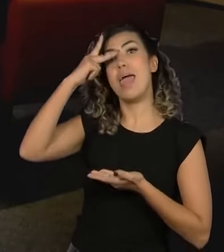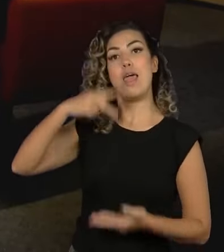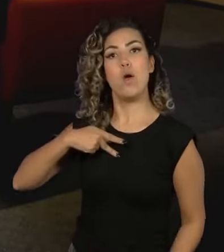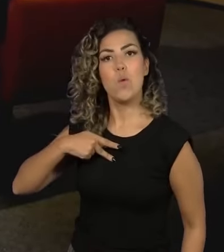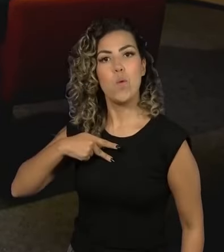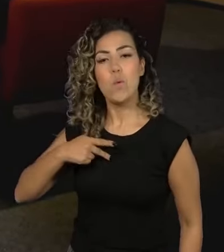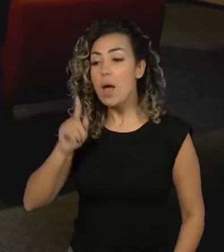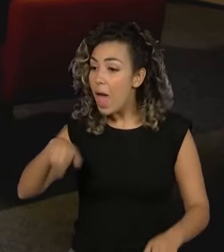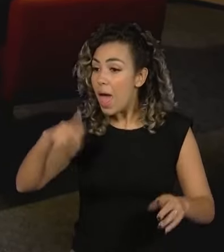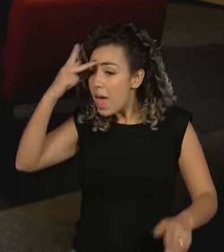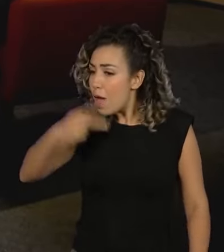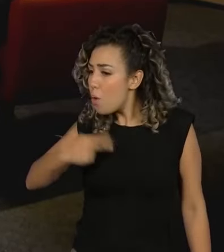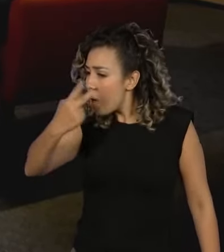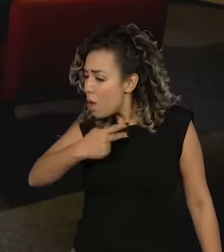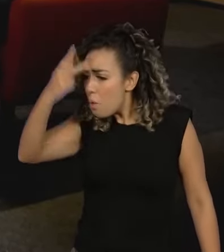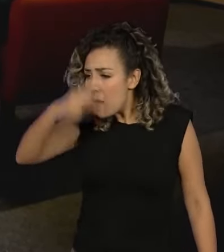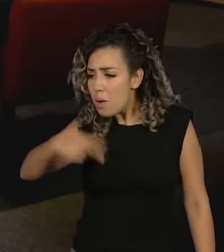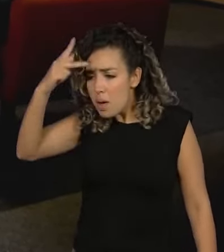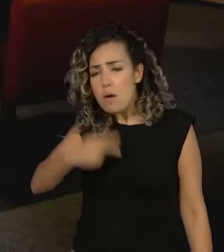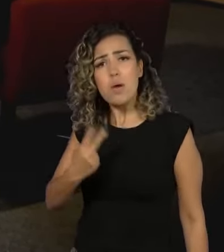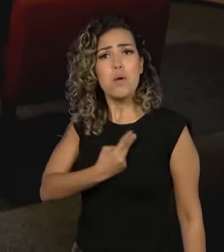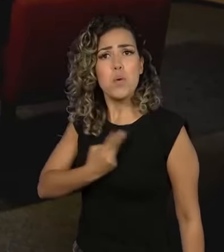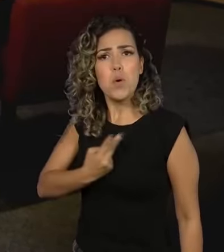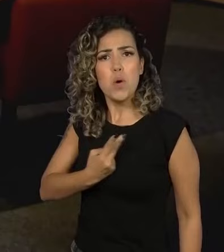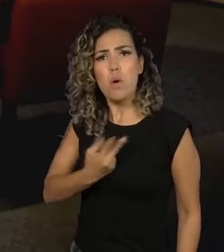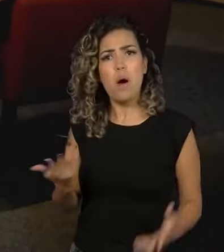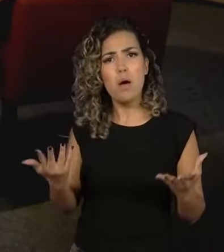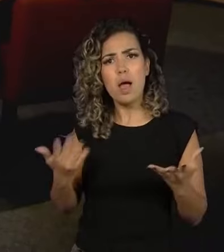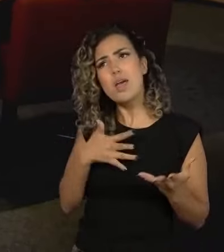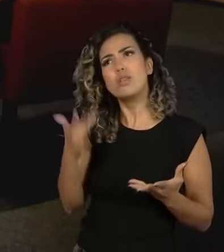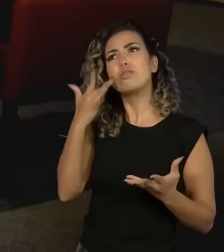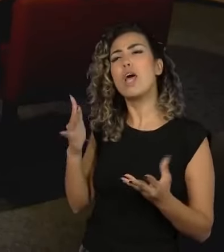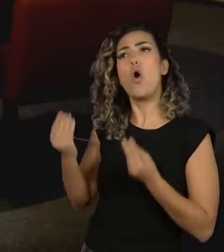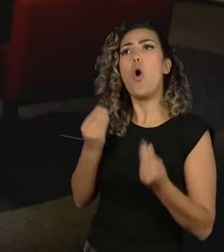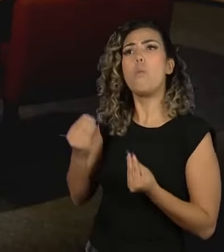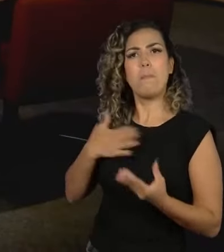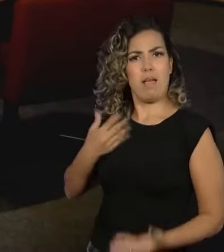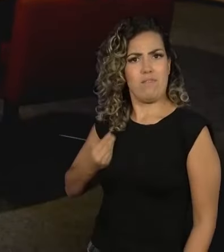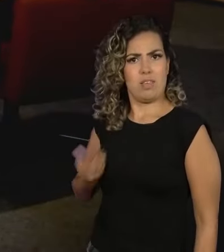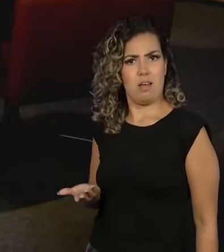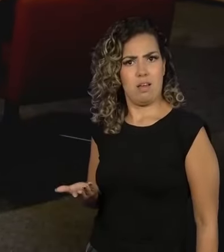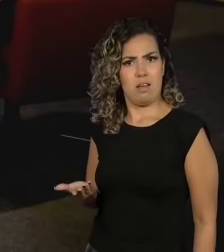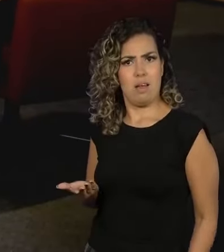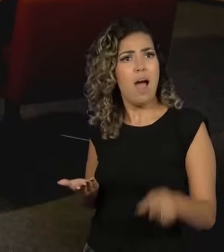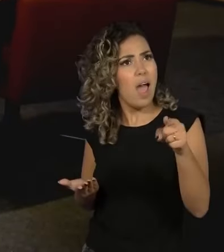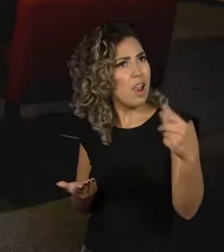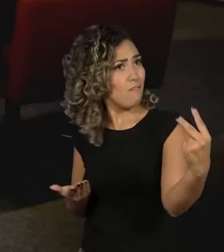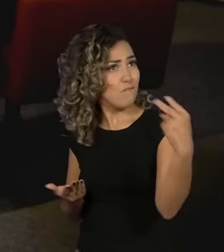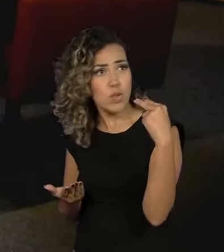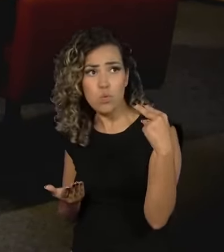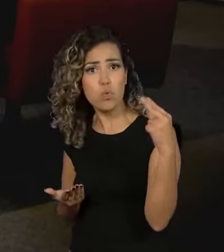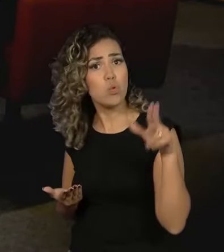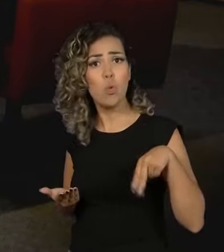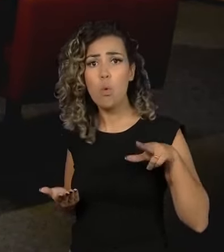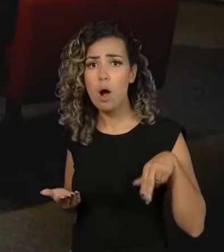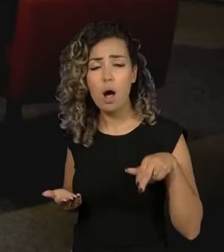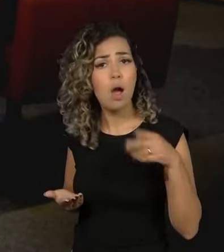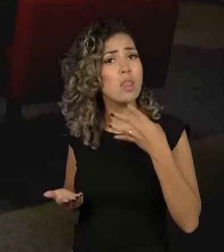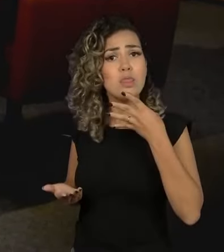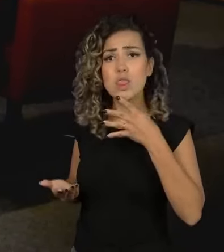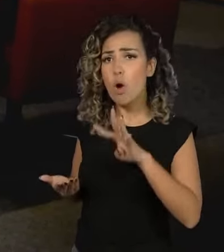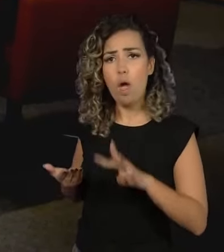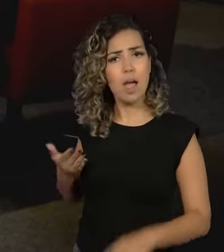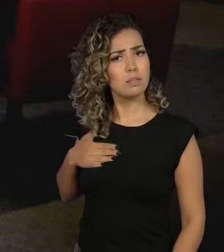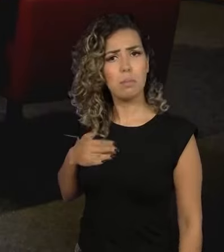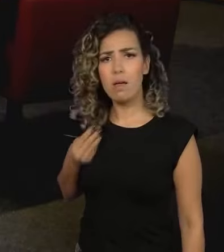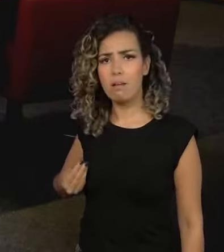ideia de como é que eu vivo agora chega um cara que nunca me viu e ele é que sabe como a